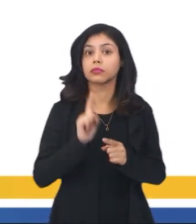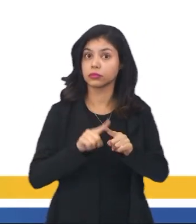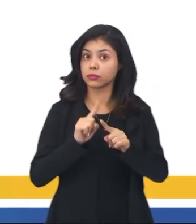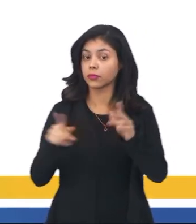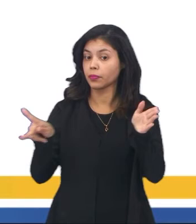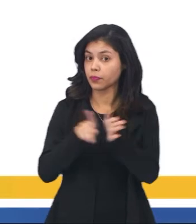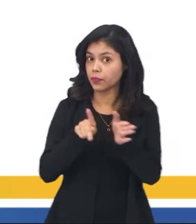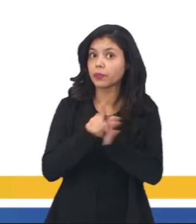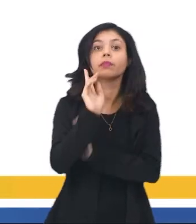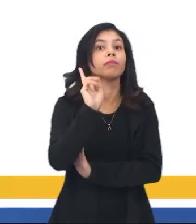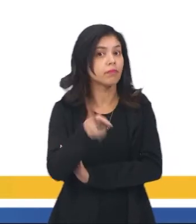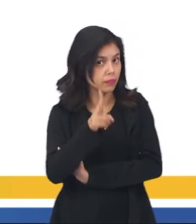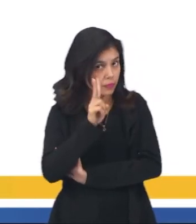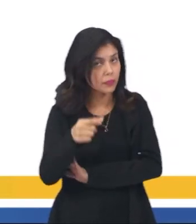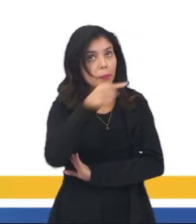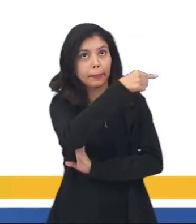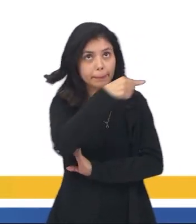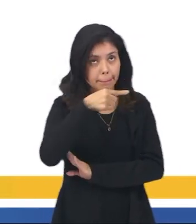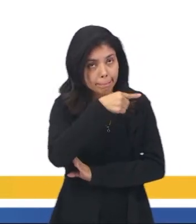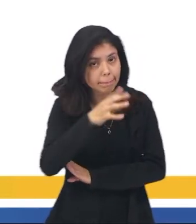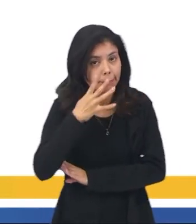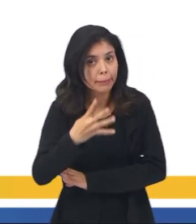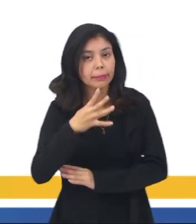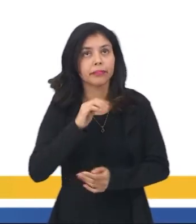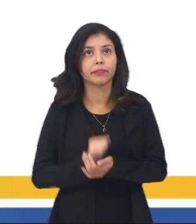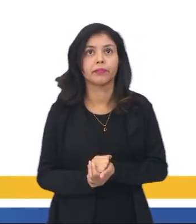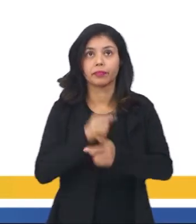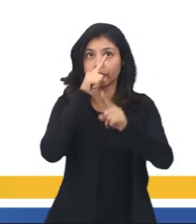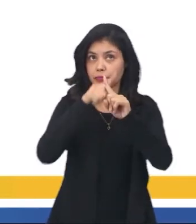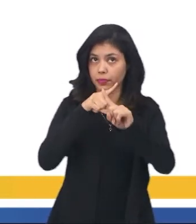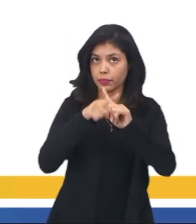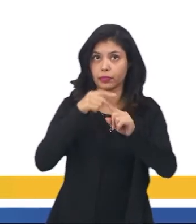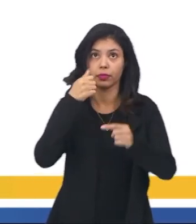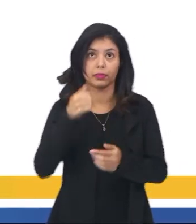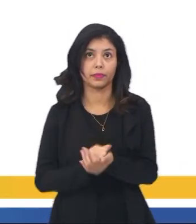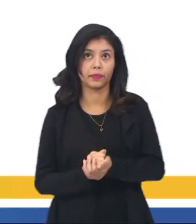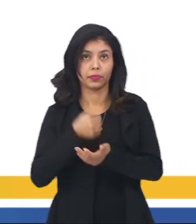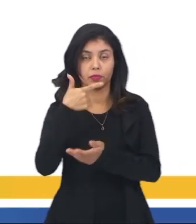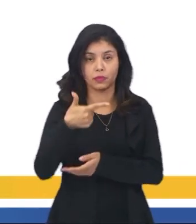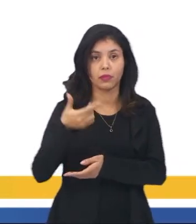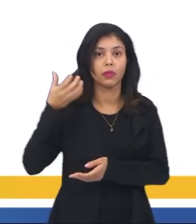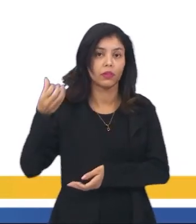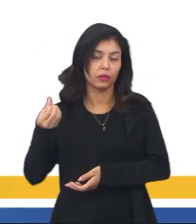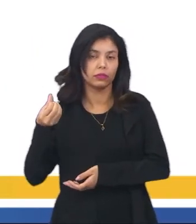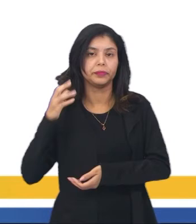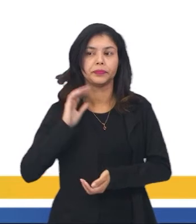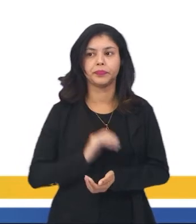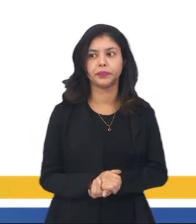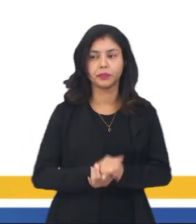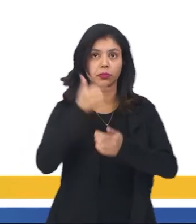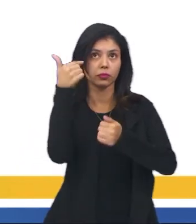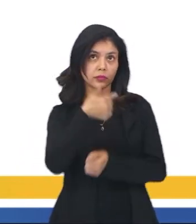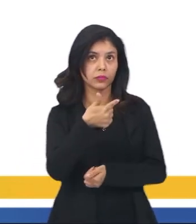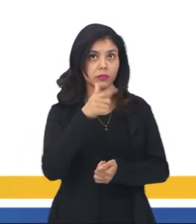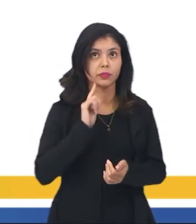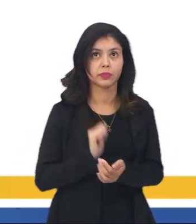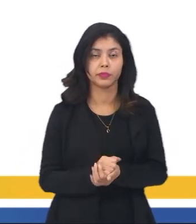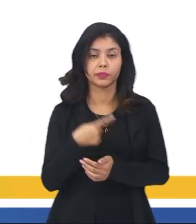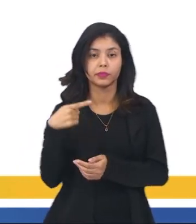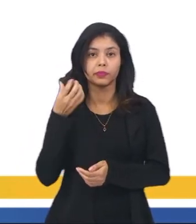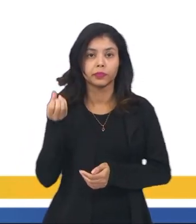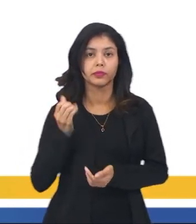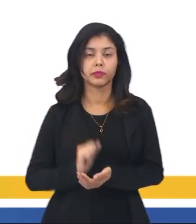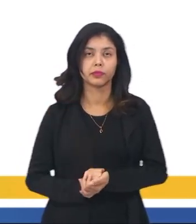fórmula, sempre será menos 4. Vai multiplicar vezes a, depois vezes c. 2 vezes menos